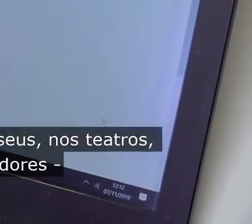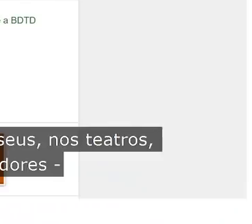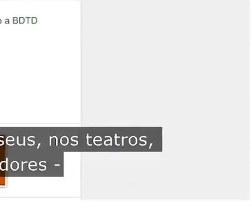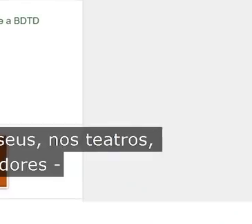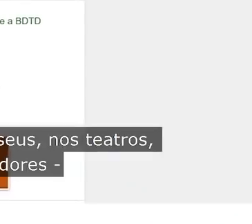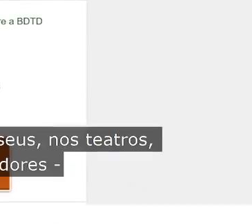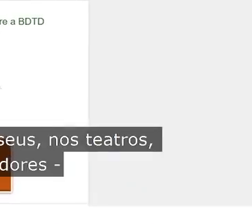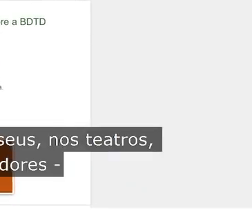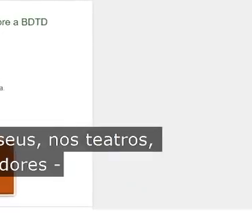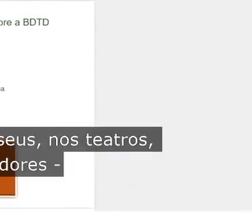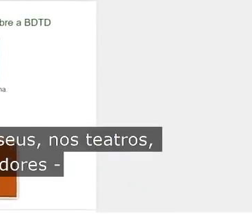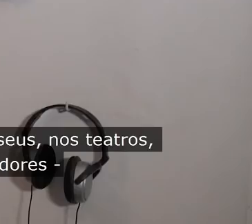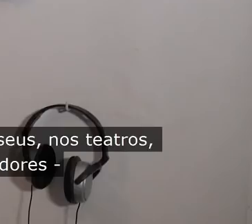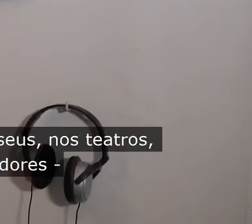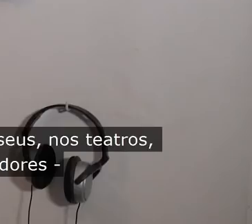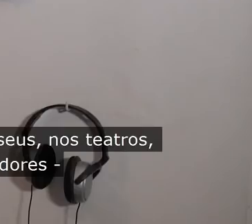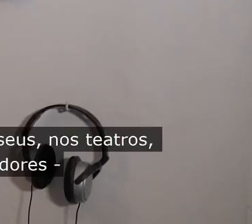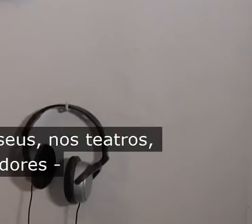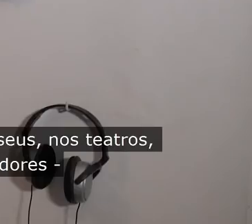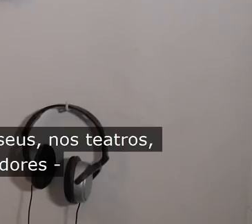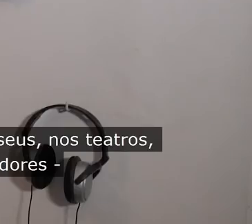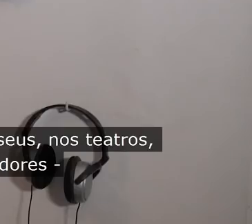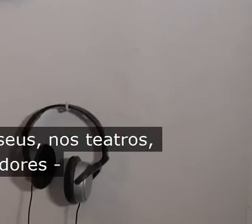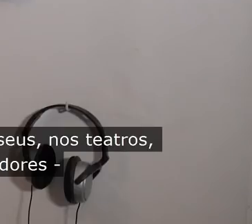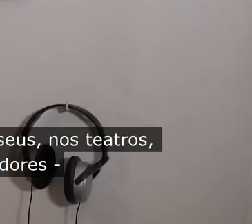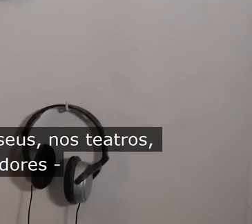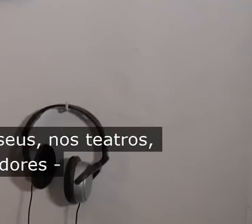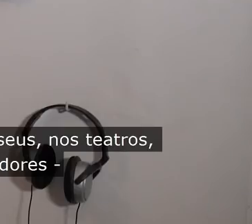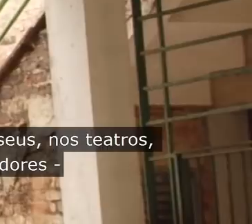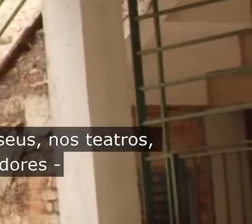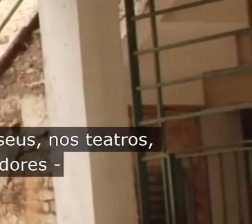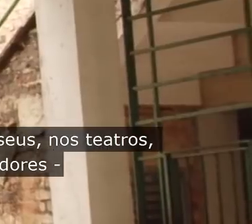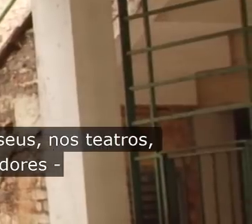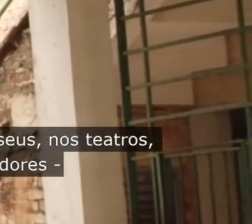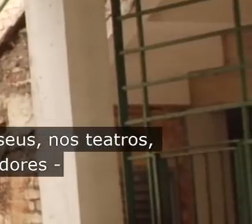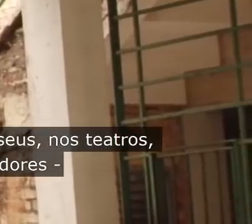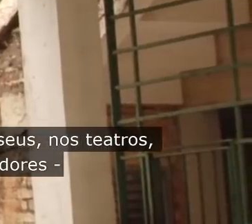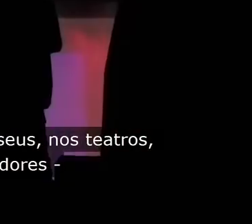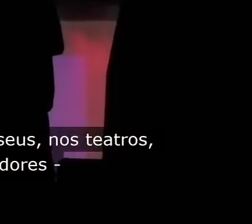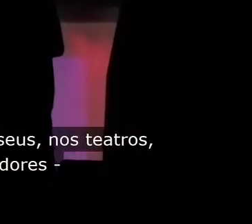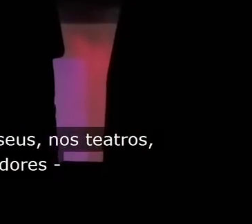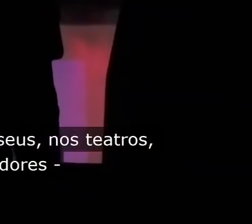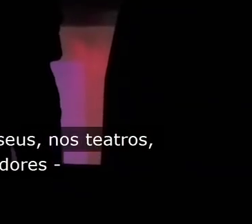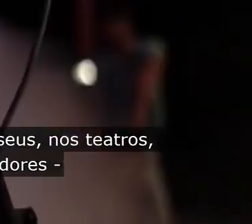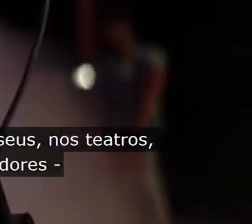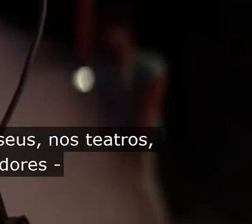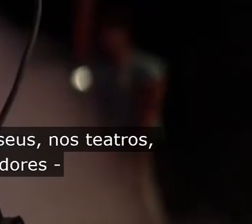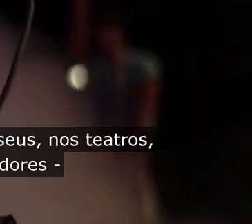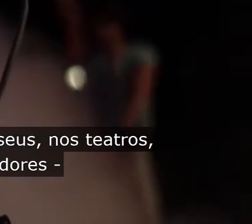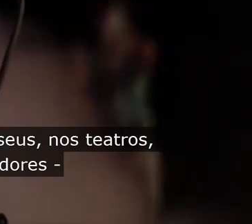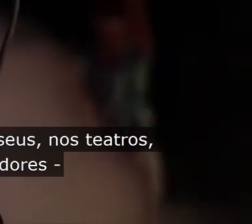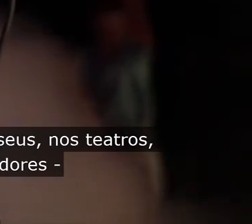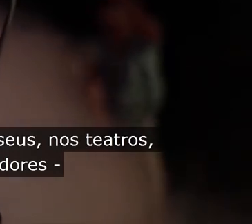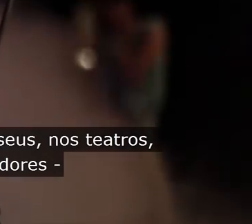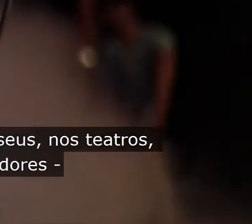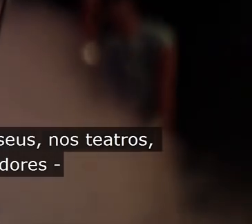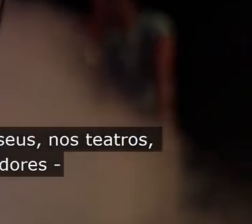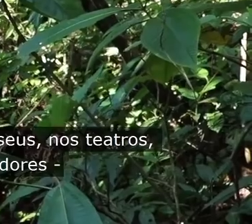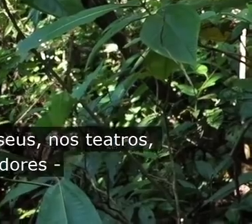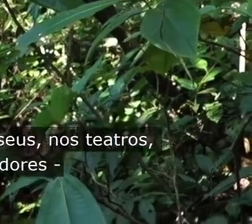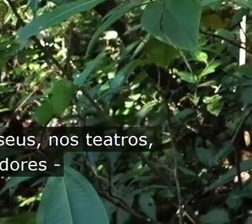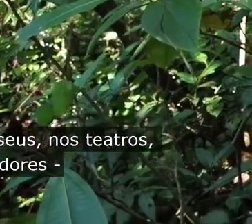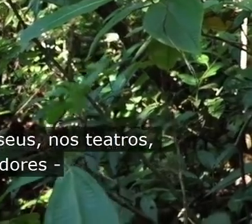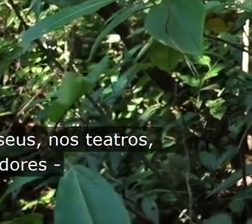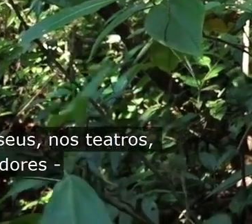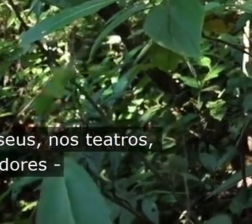virtuais. Também estão nas bibliotecas, nas galerias de arte, nos museus, nos teatros, nos